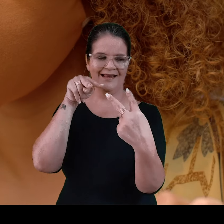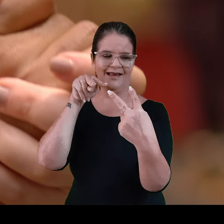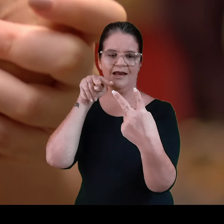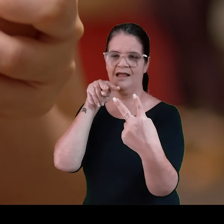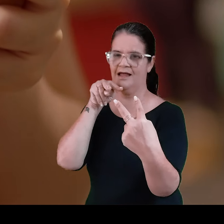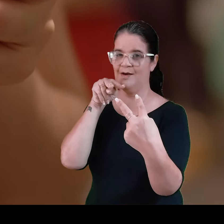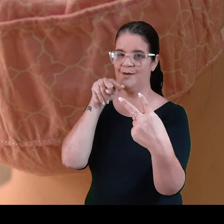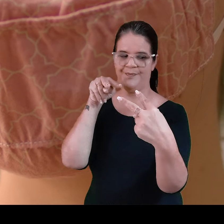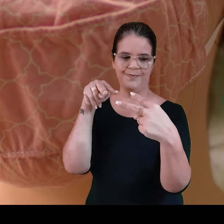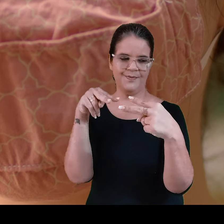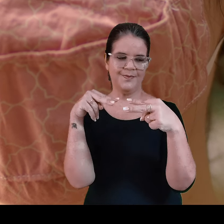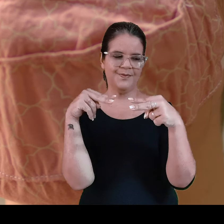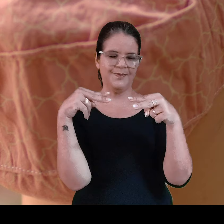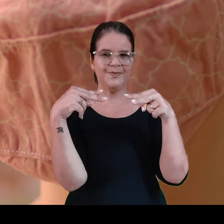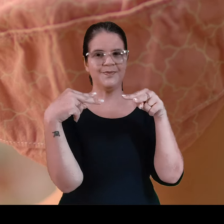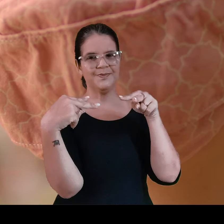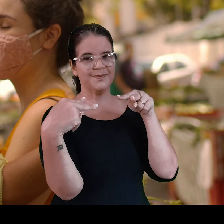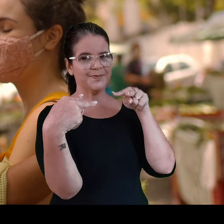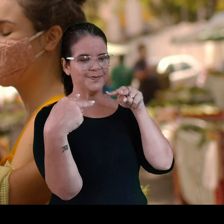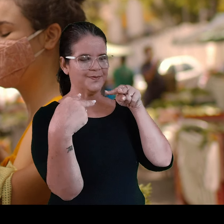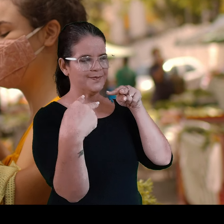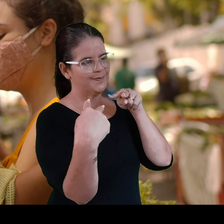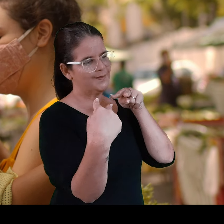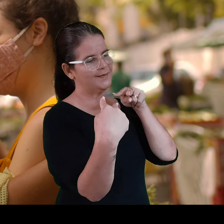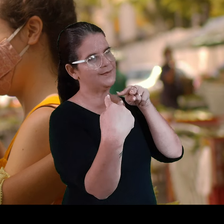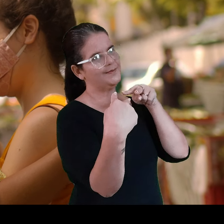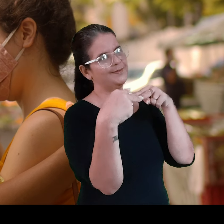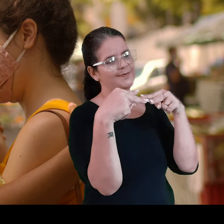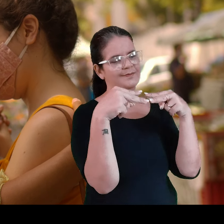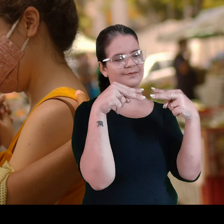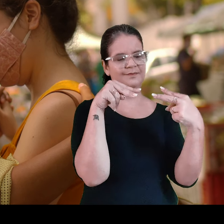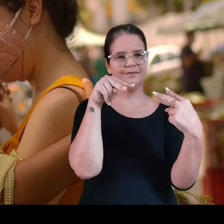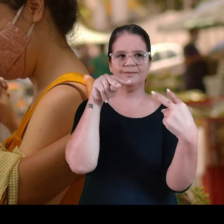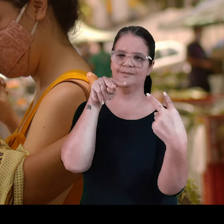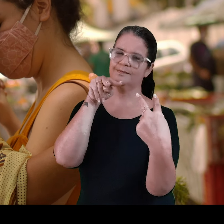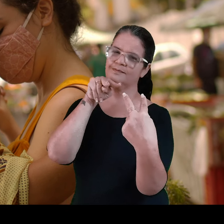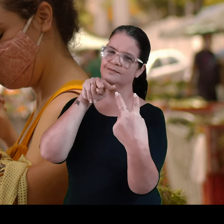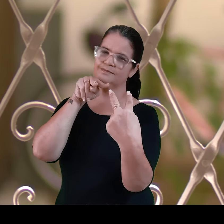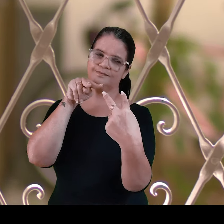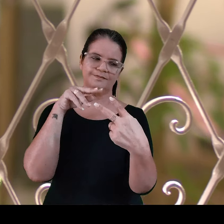fixamente. Apertam as mãos. De olhos fechados, elas encostam os rostos.